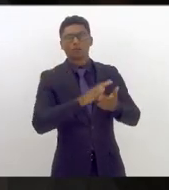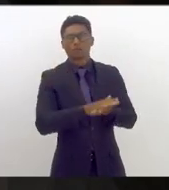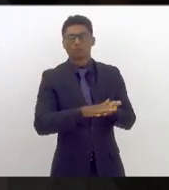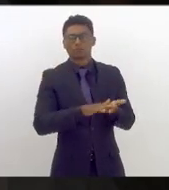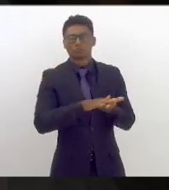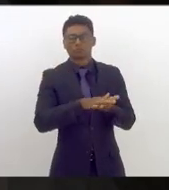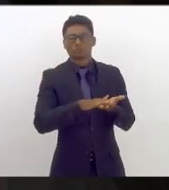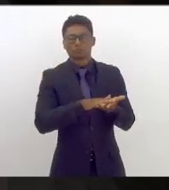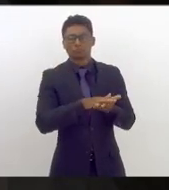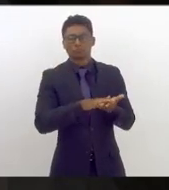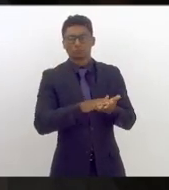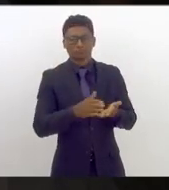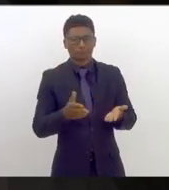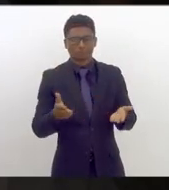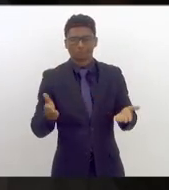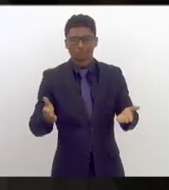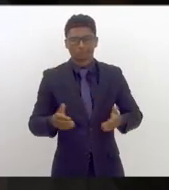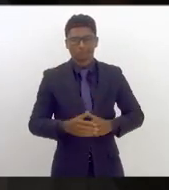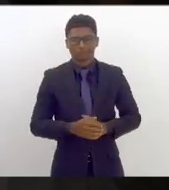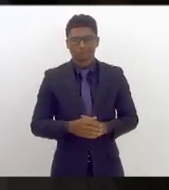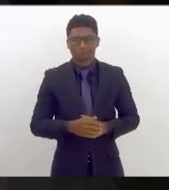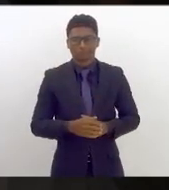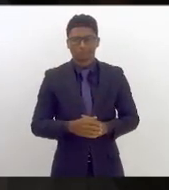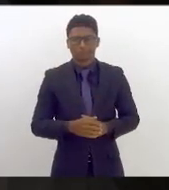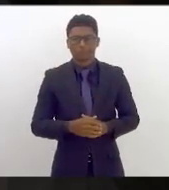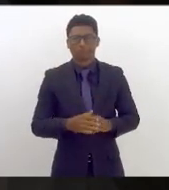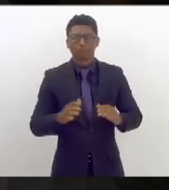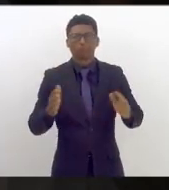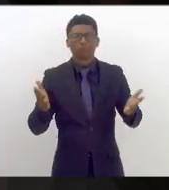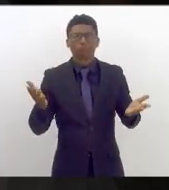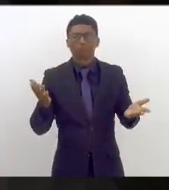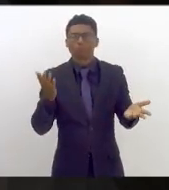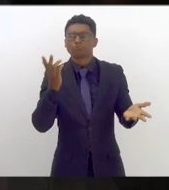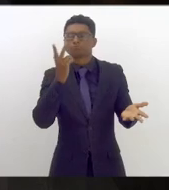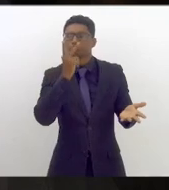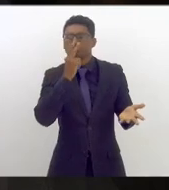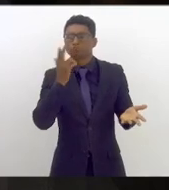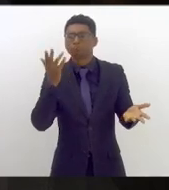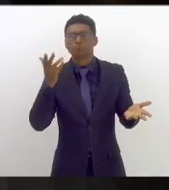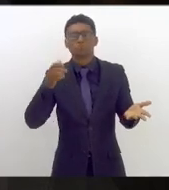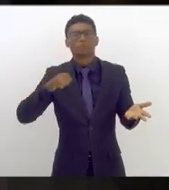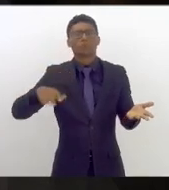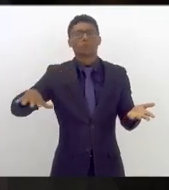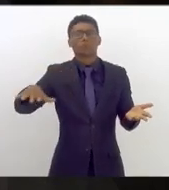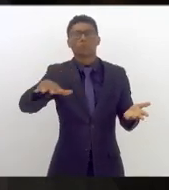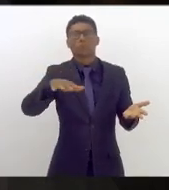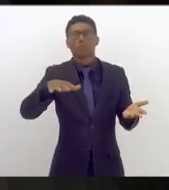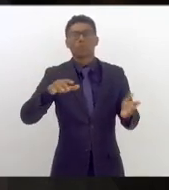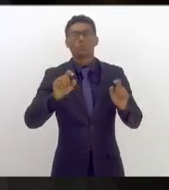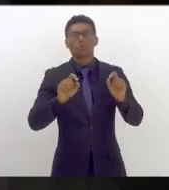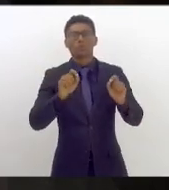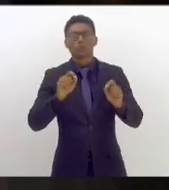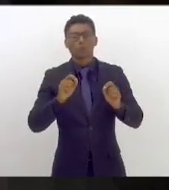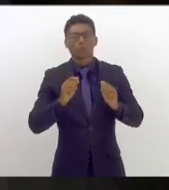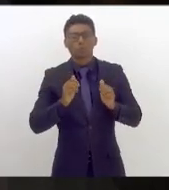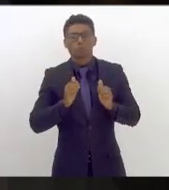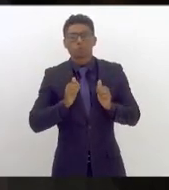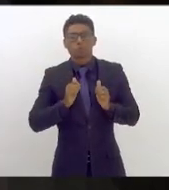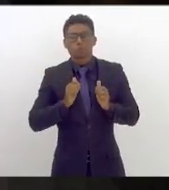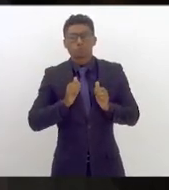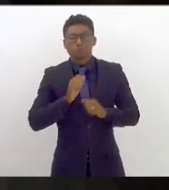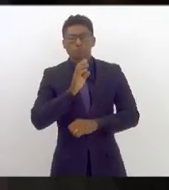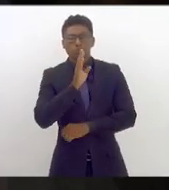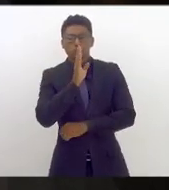Ninguém está reclamando. Parece que todos se renderam ao